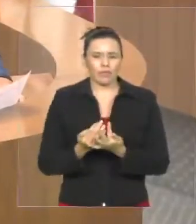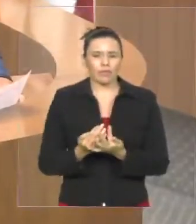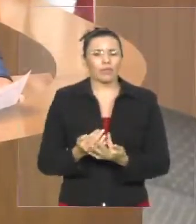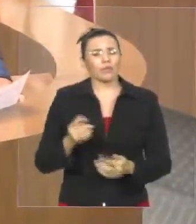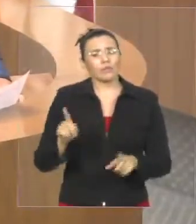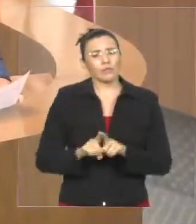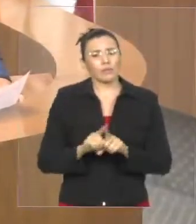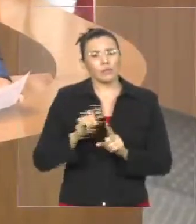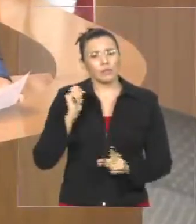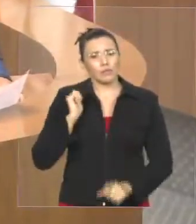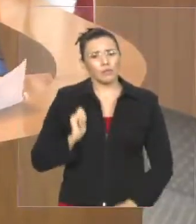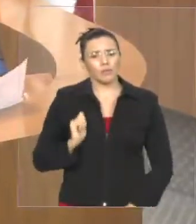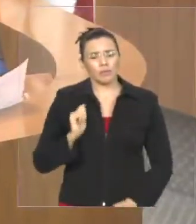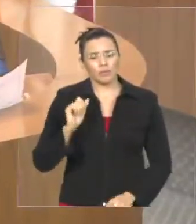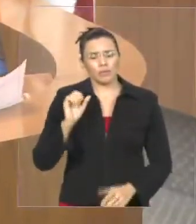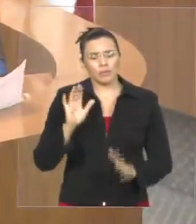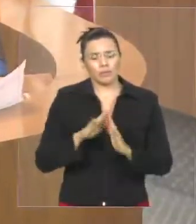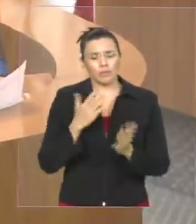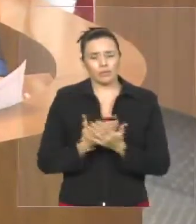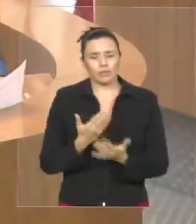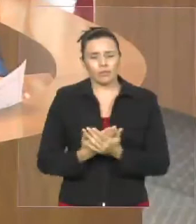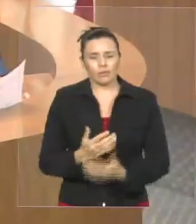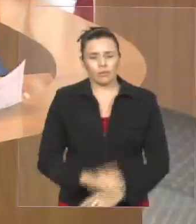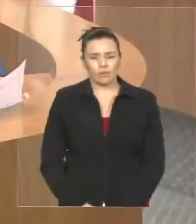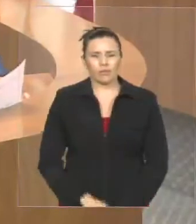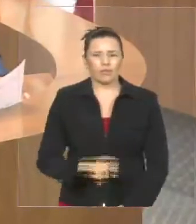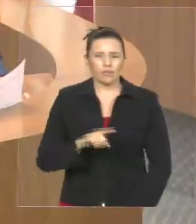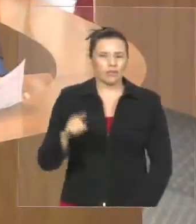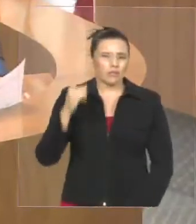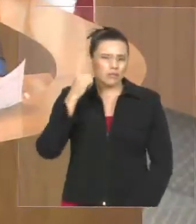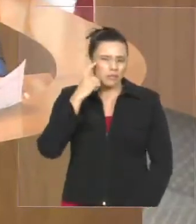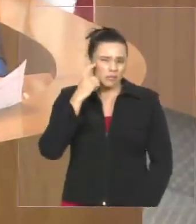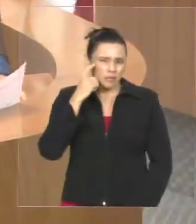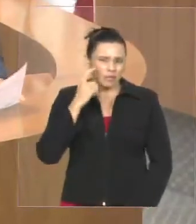quem diga ser desnecessário, mas